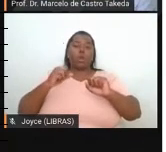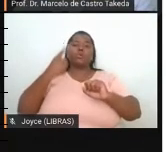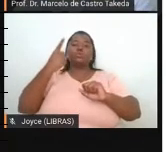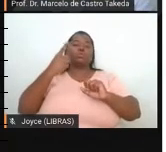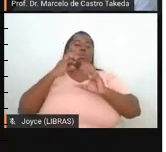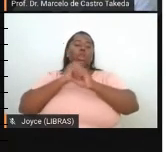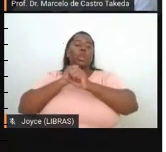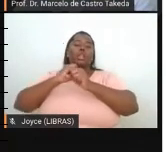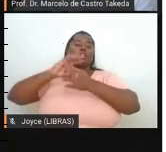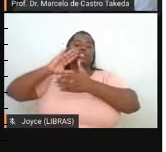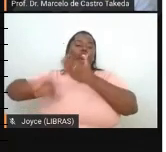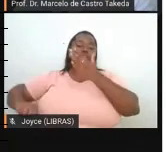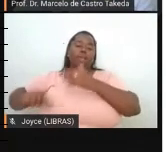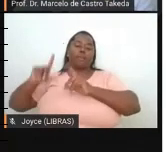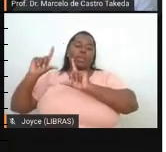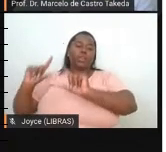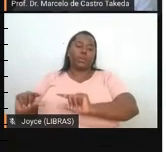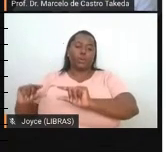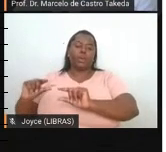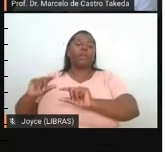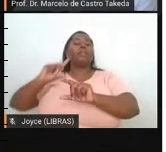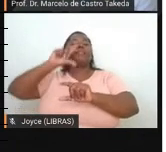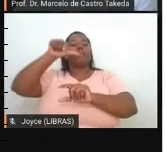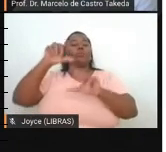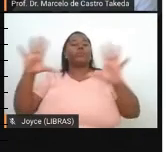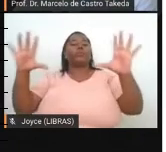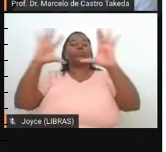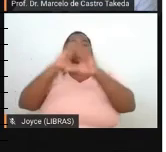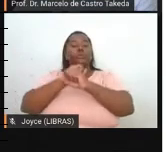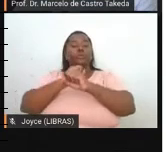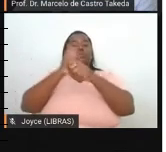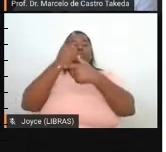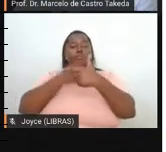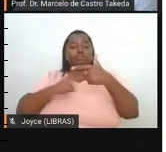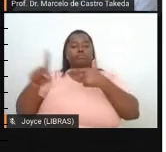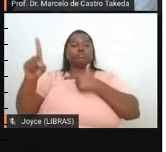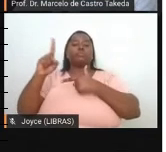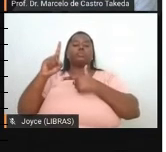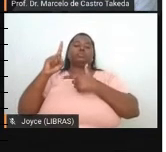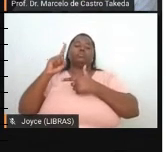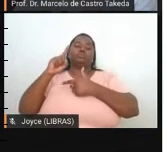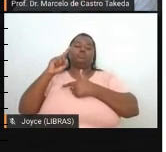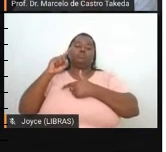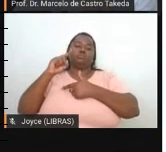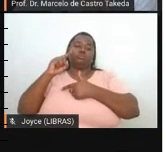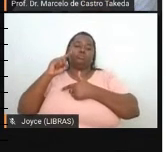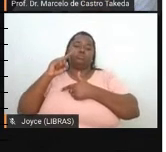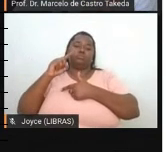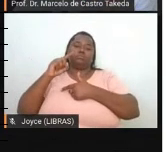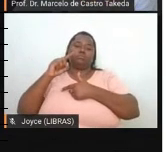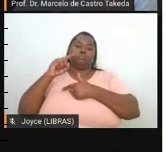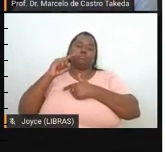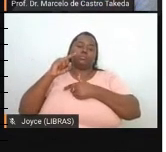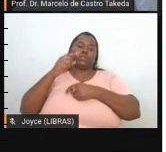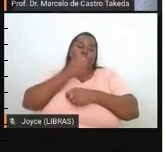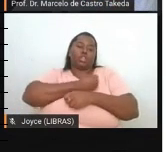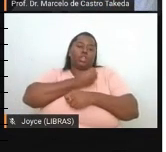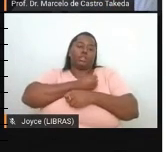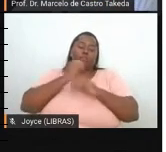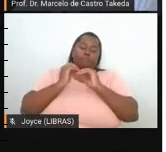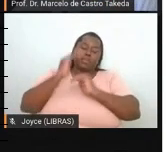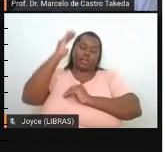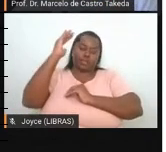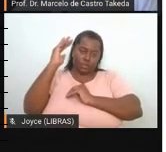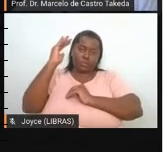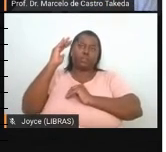descartar a menor delas e vai computar a média como sendo a média das duas maiores, entre P1 e P2 e P3, tá? Então,